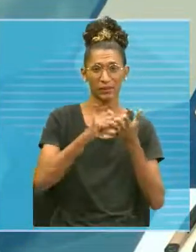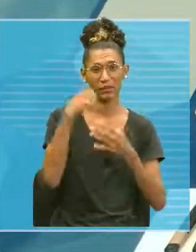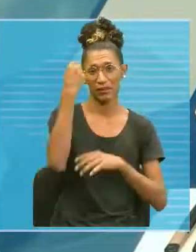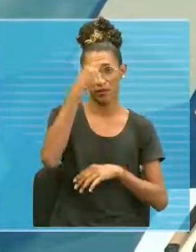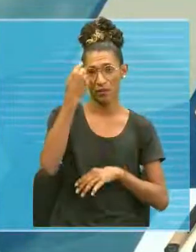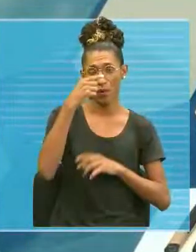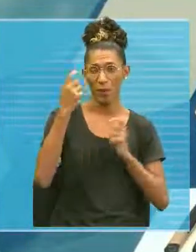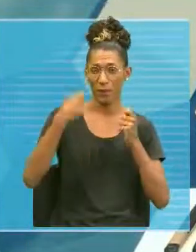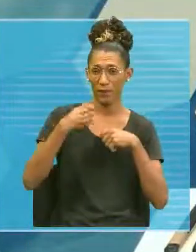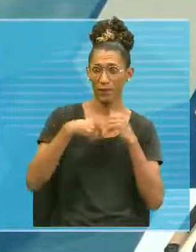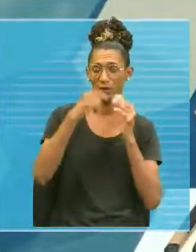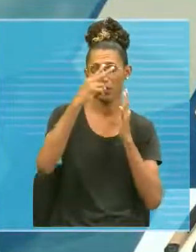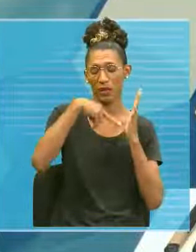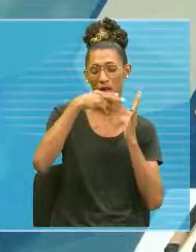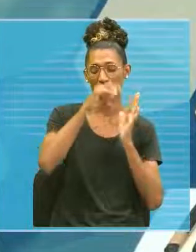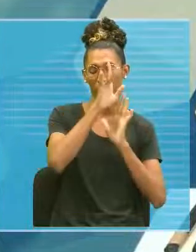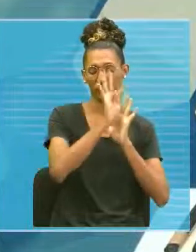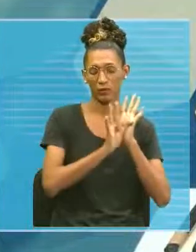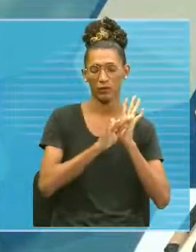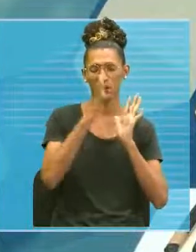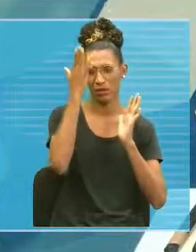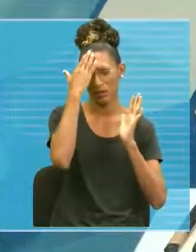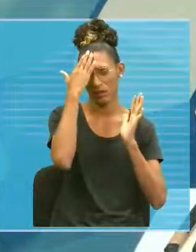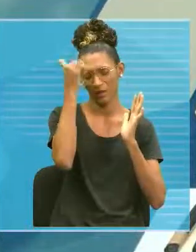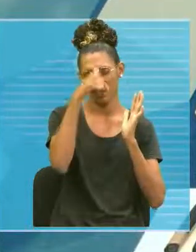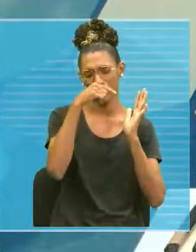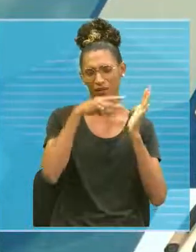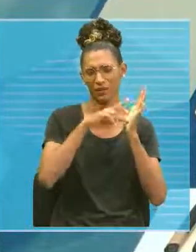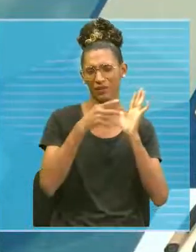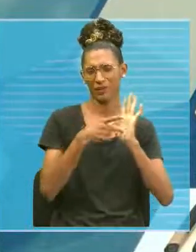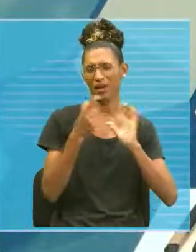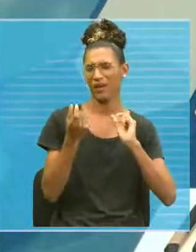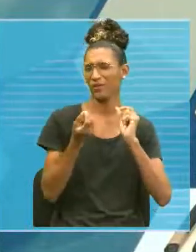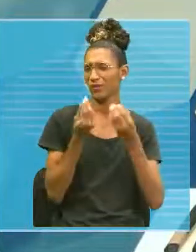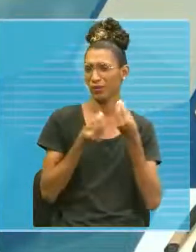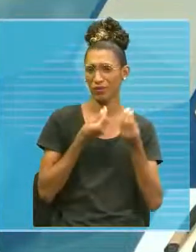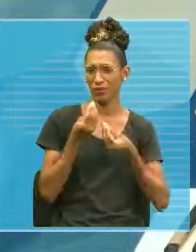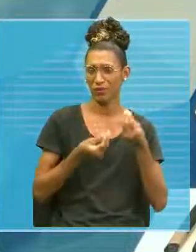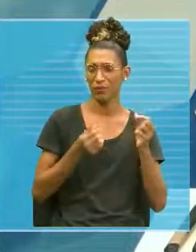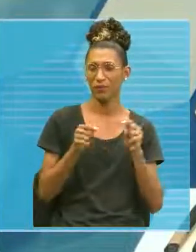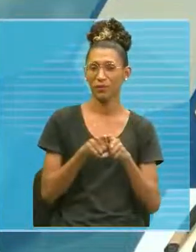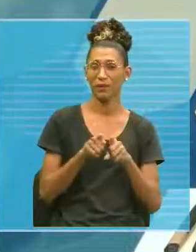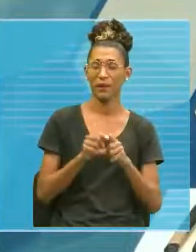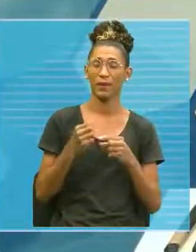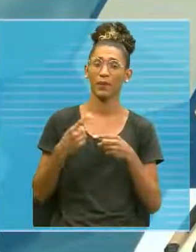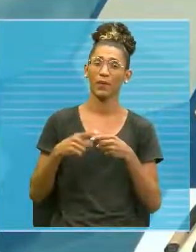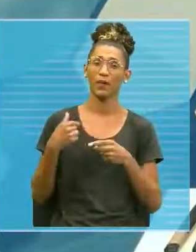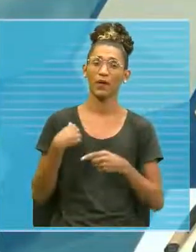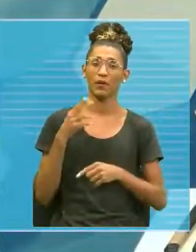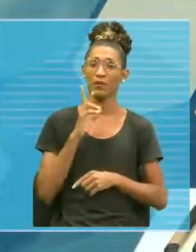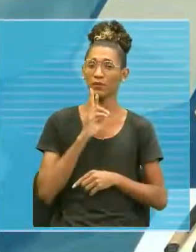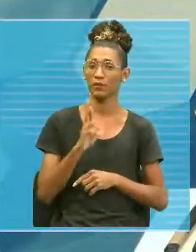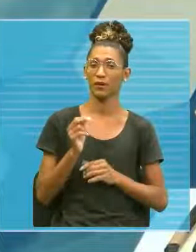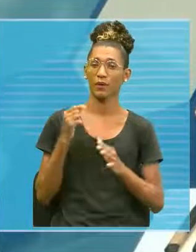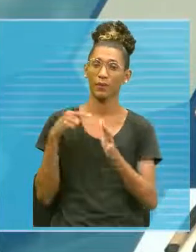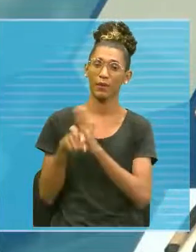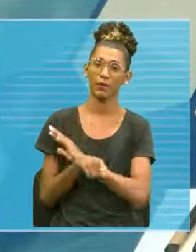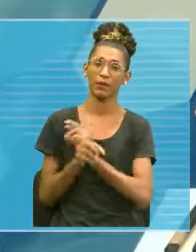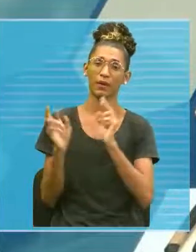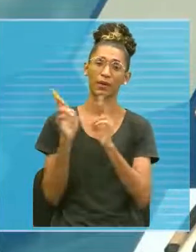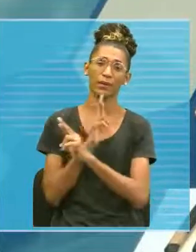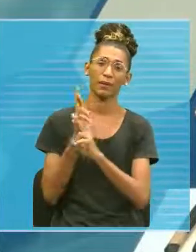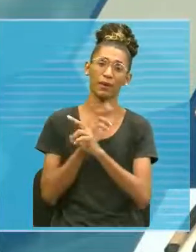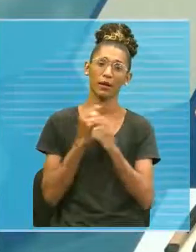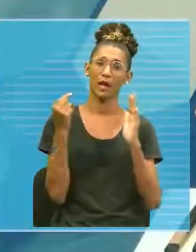está falando com o assunto que ele trata o que que ele diz porque eu vou responder uma questão a partir desse